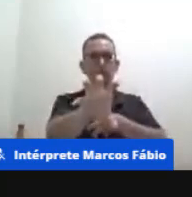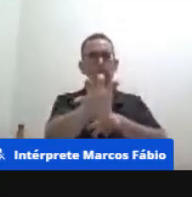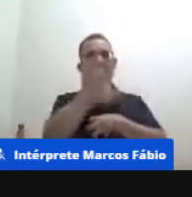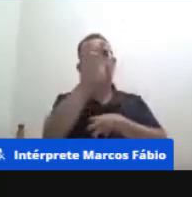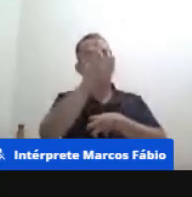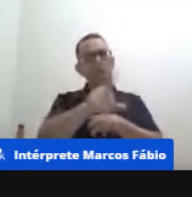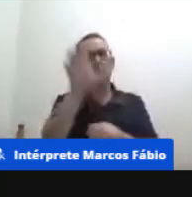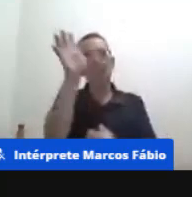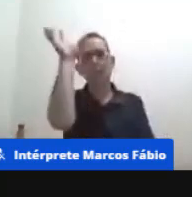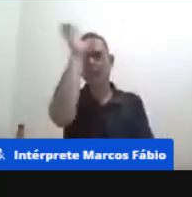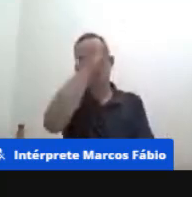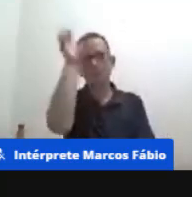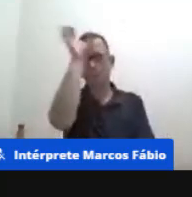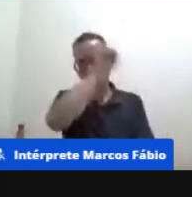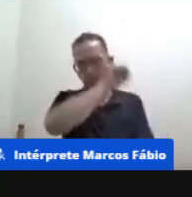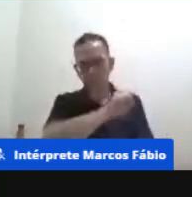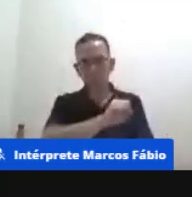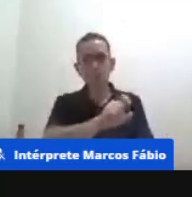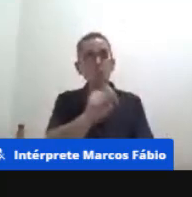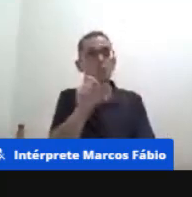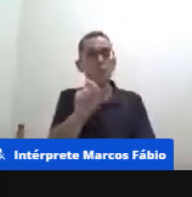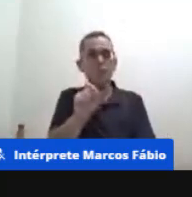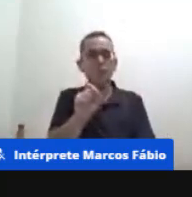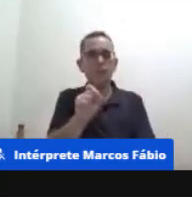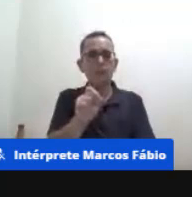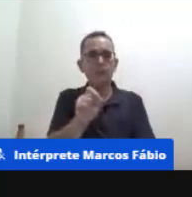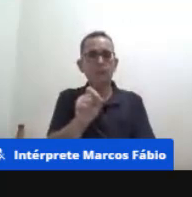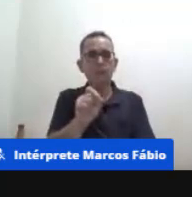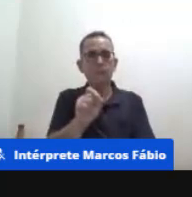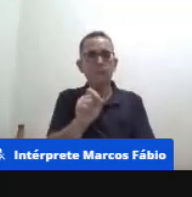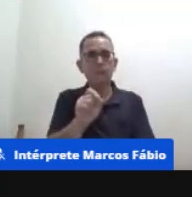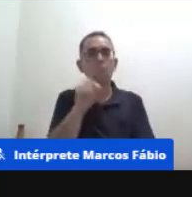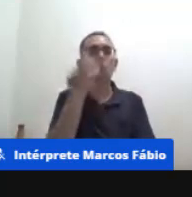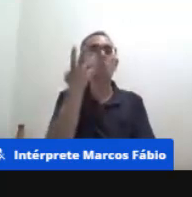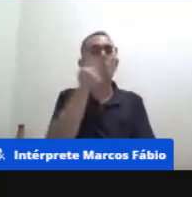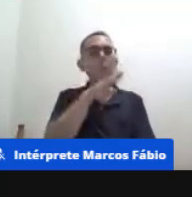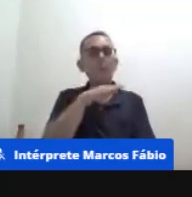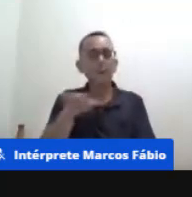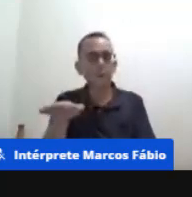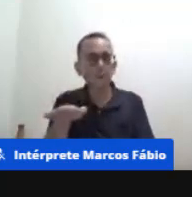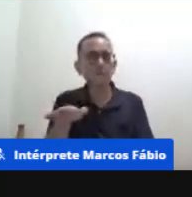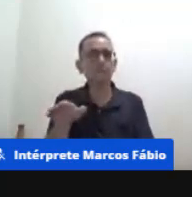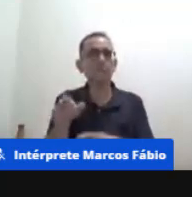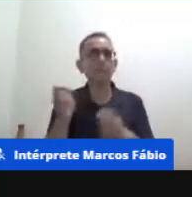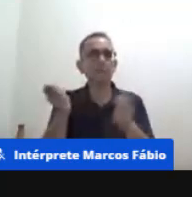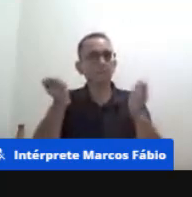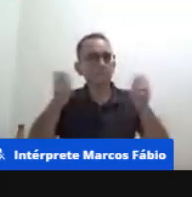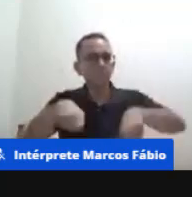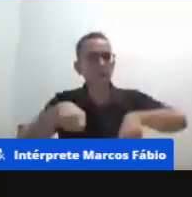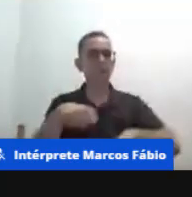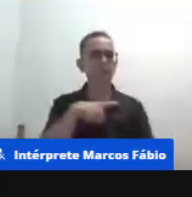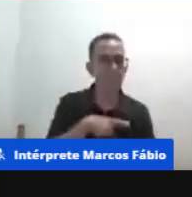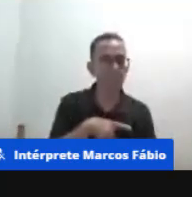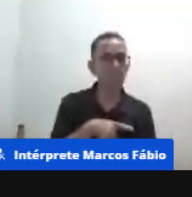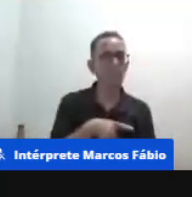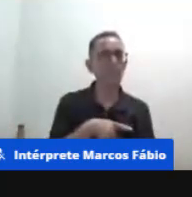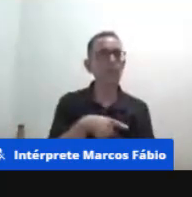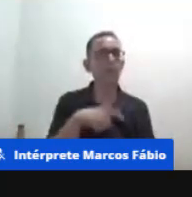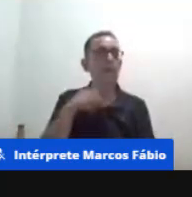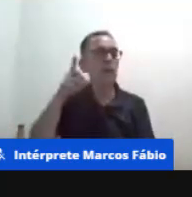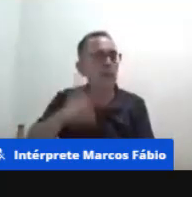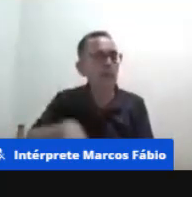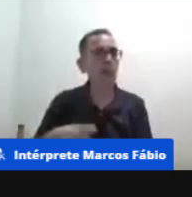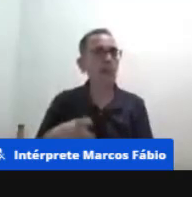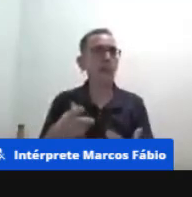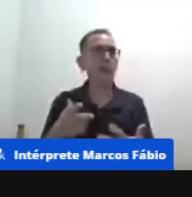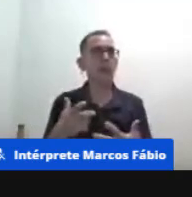no lugar do outro. Porque o que acontece? Uma criança na educação infantil, ela é muito egocêntrica.